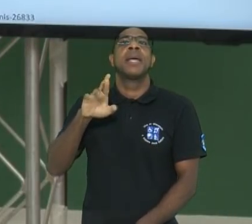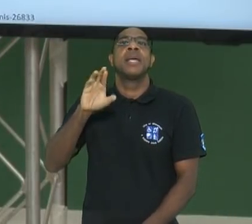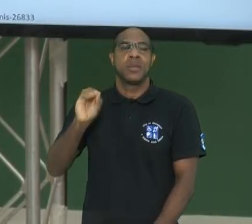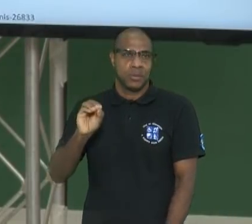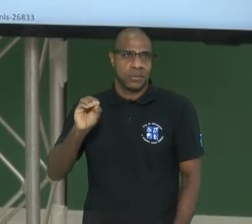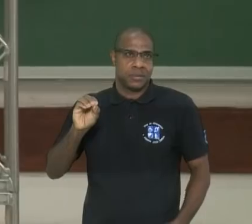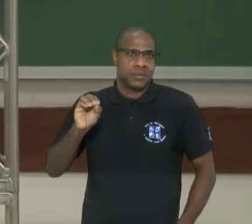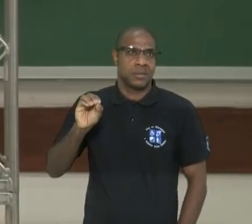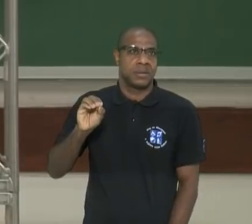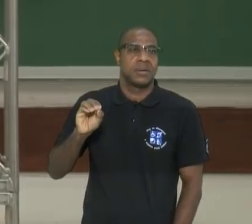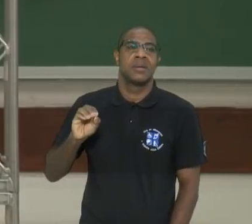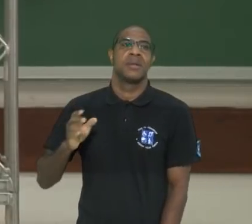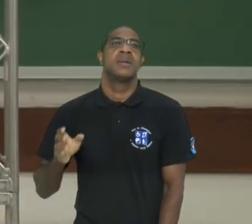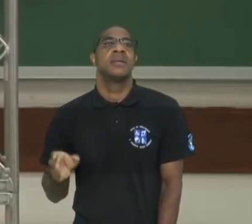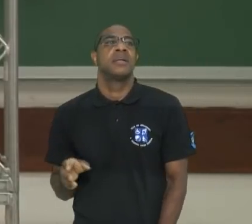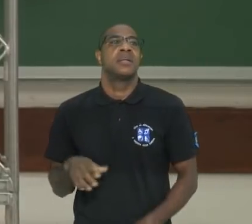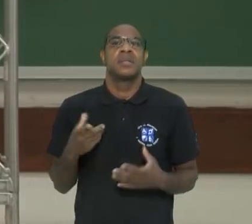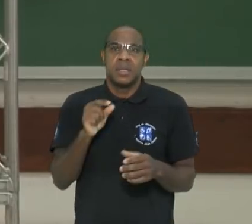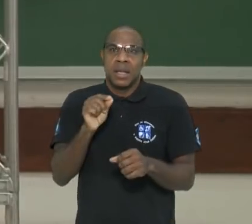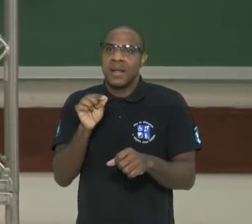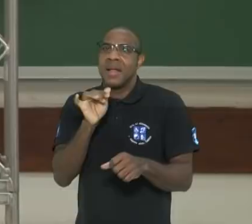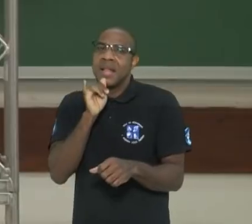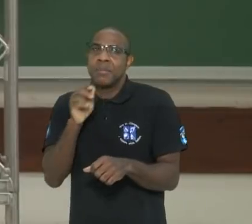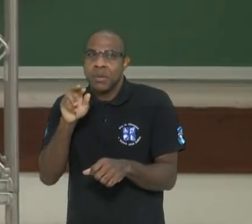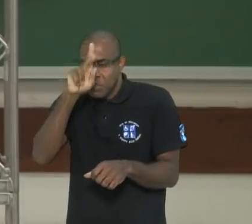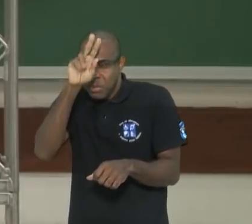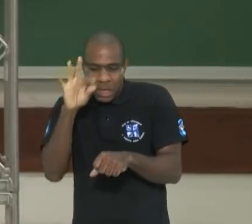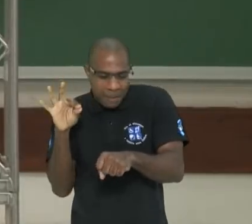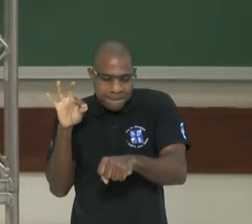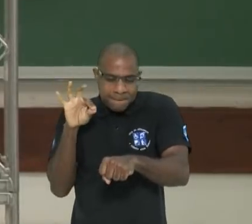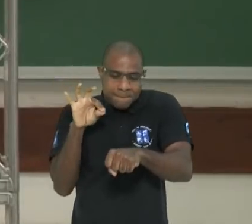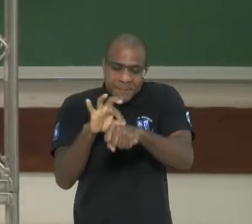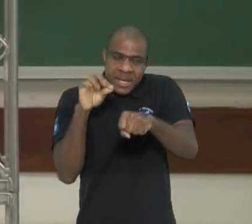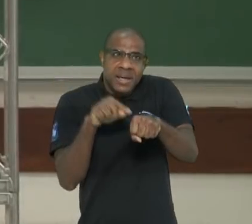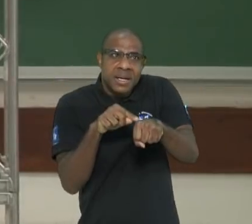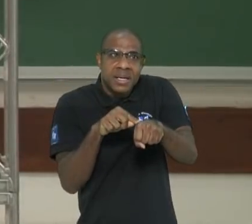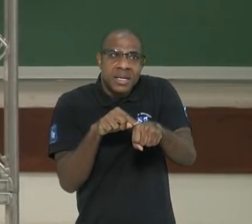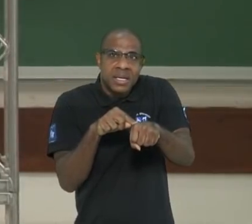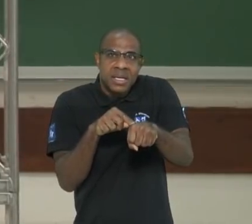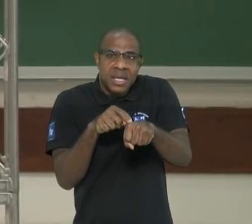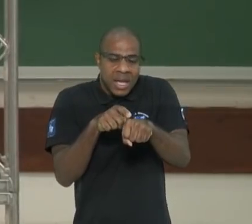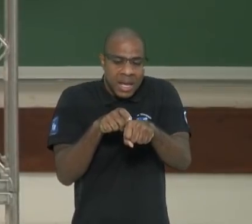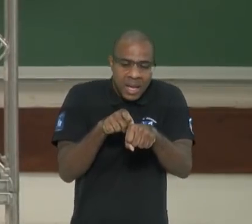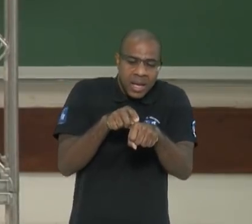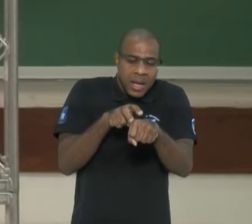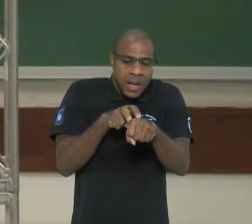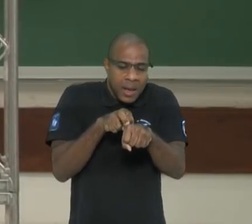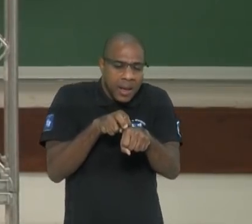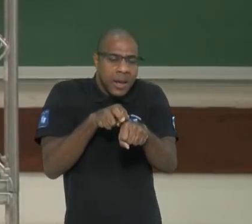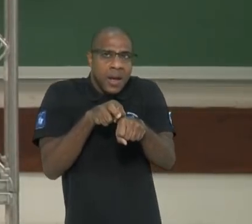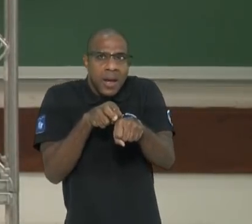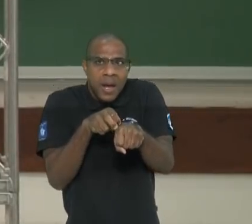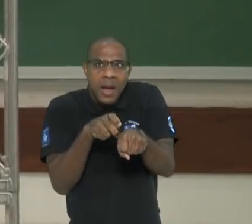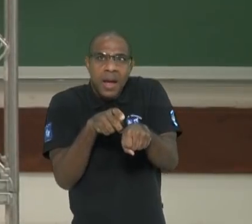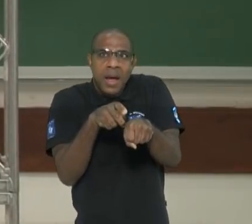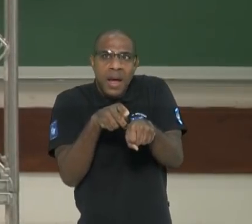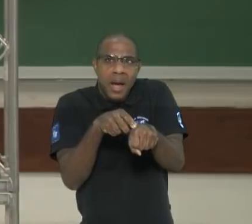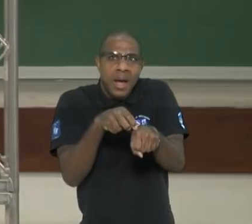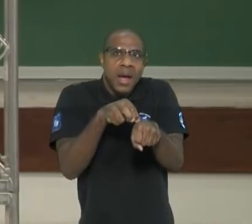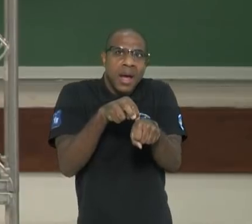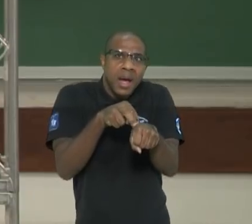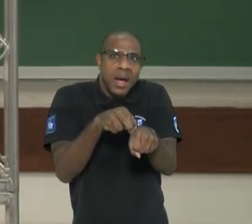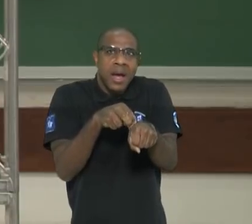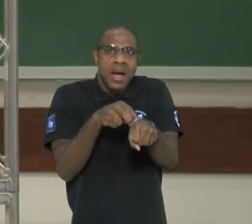bicudo. Quando ele pica a pessoa, ele arrasta os pezinhos e arrasta e faz cocô,